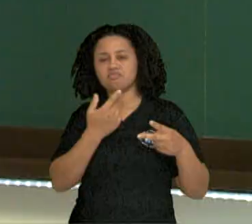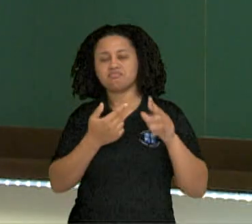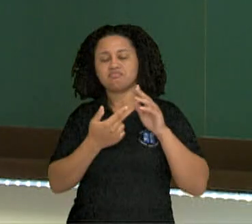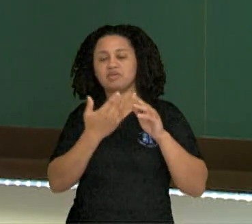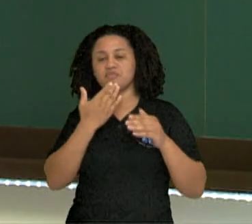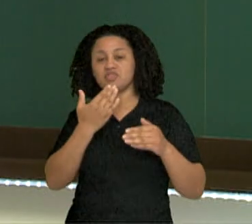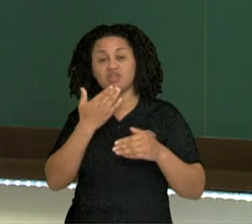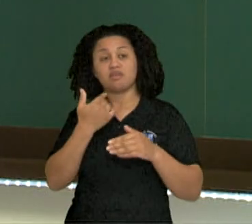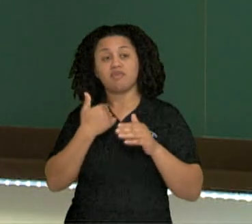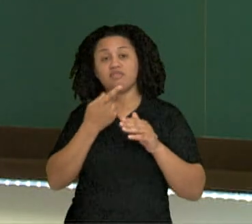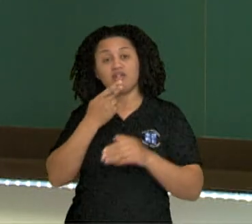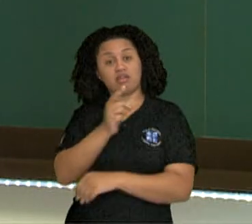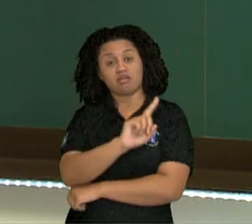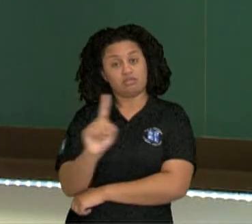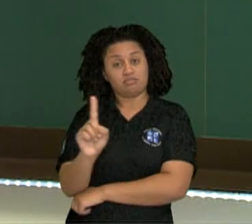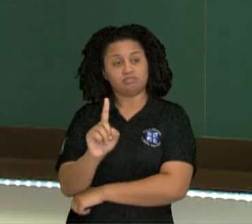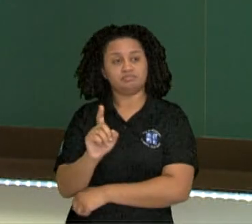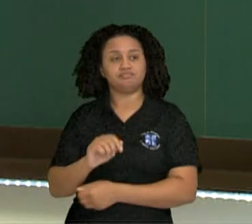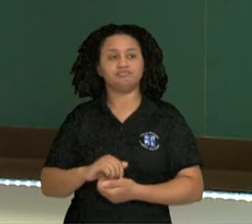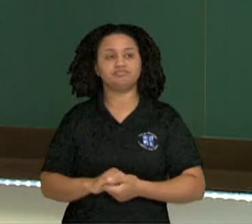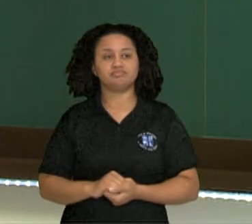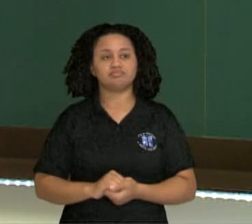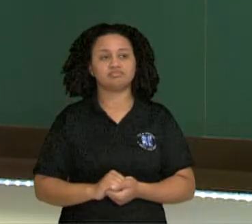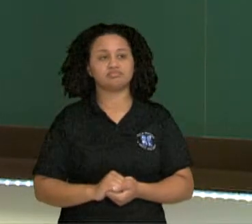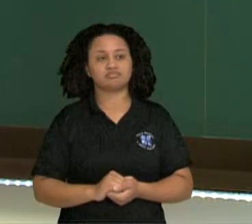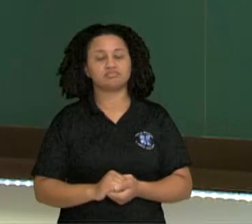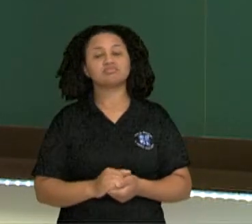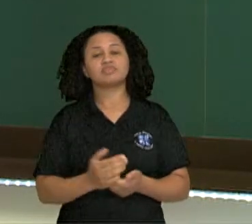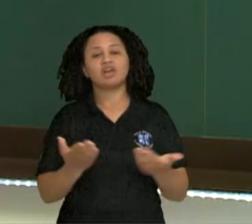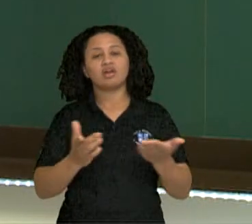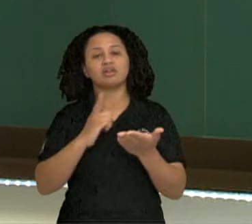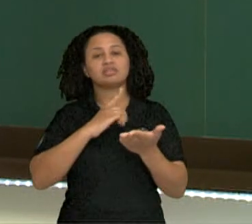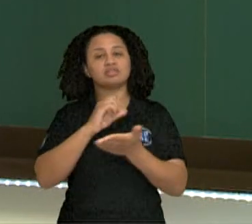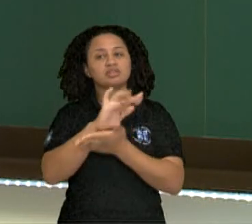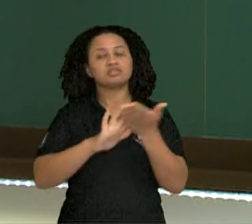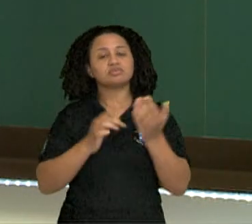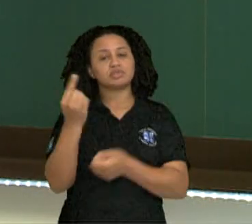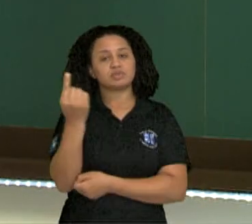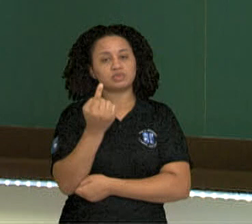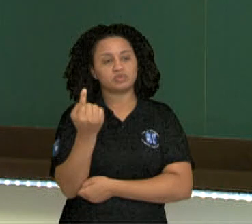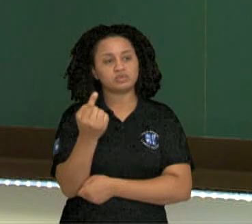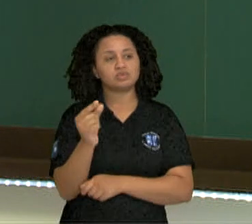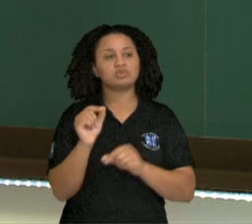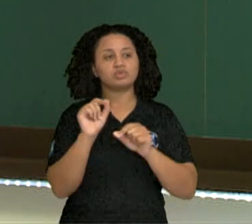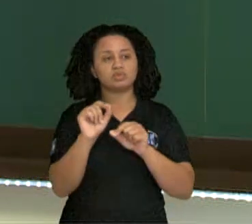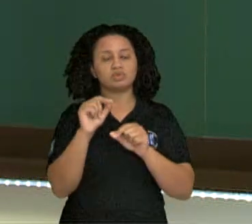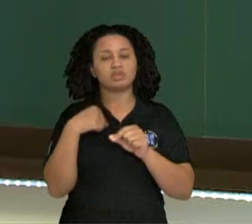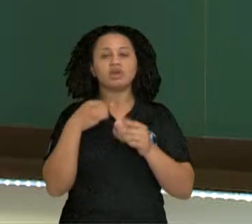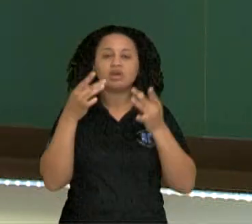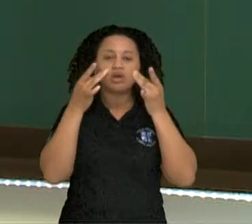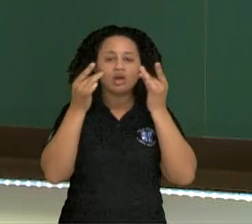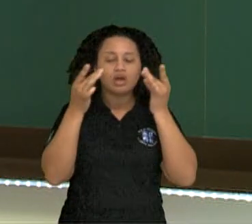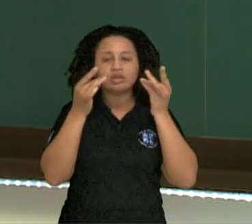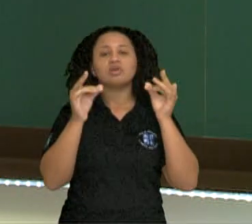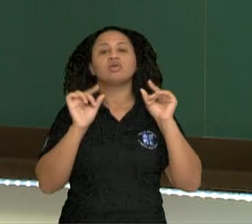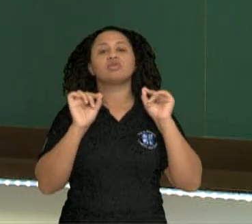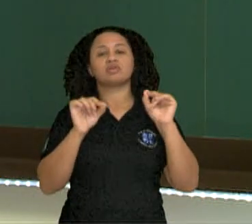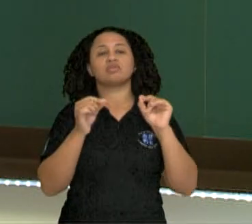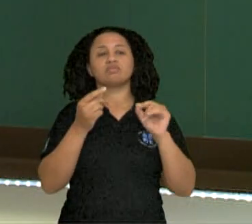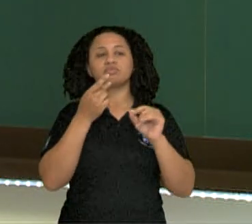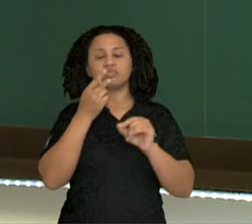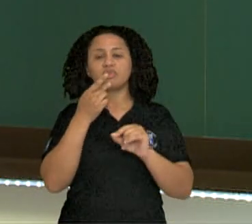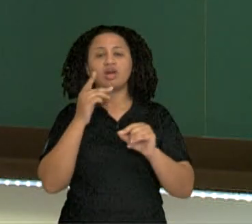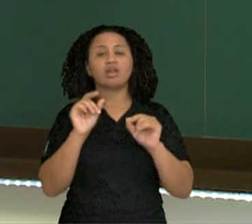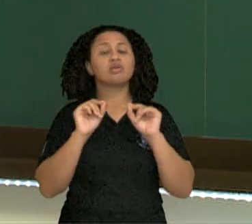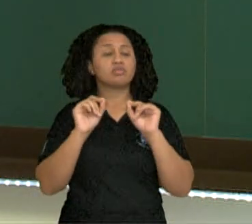ventana. Já temos a atividade número 1, com o gaturro, diz aí nos